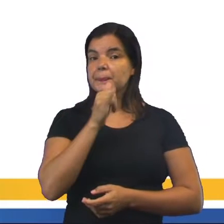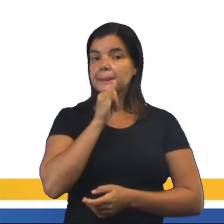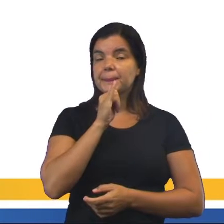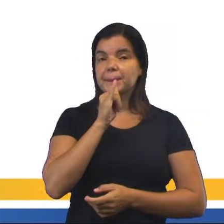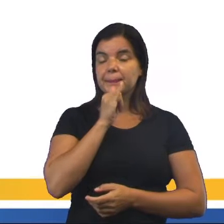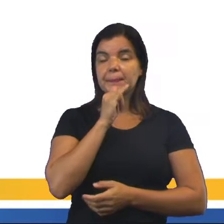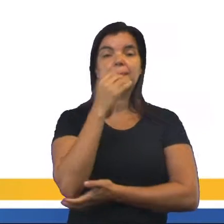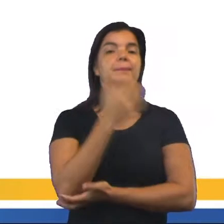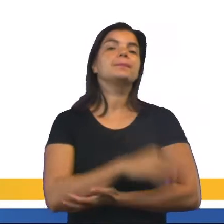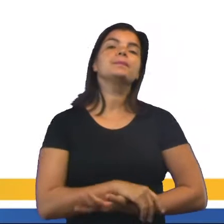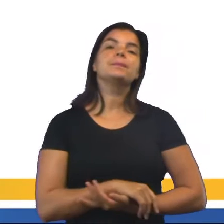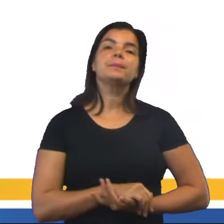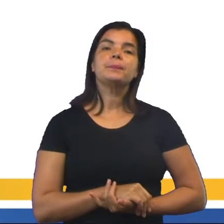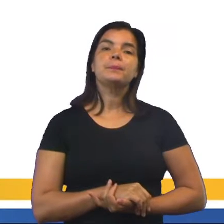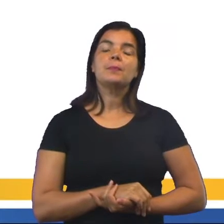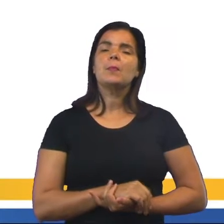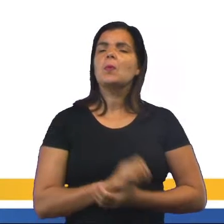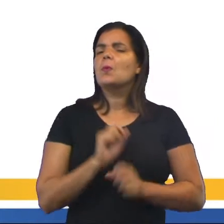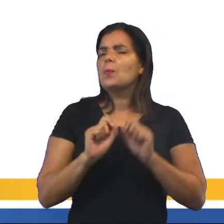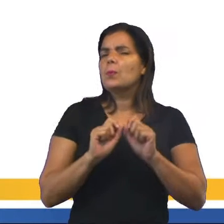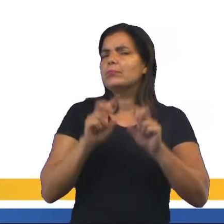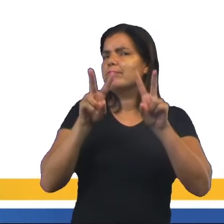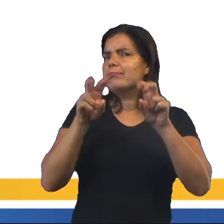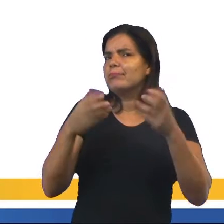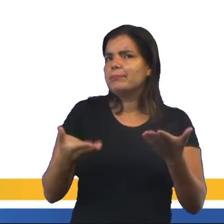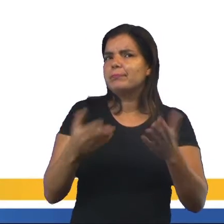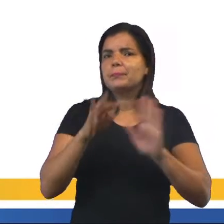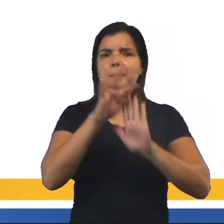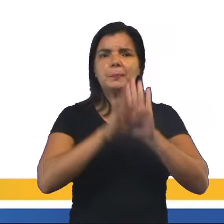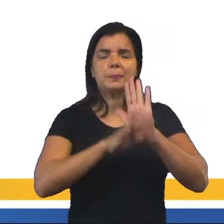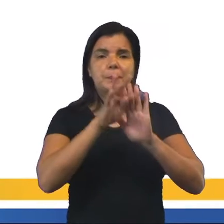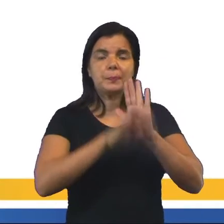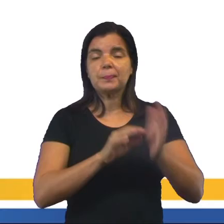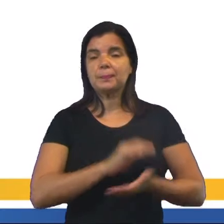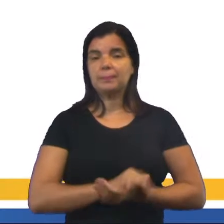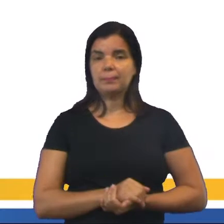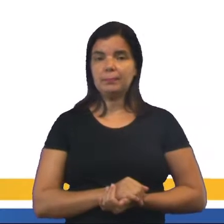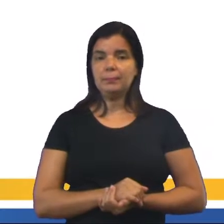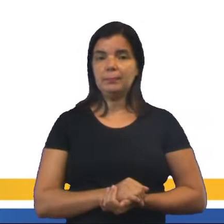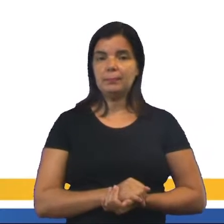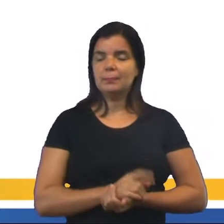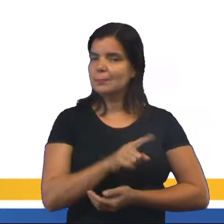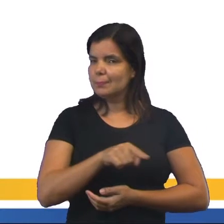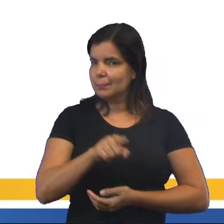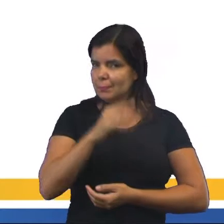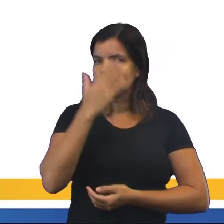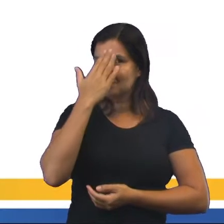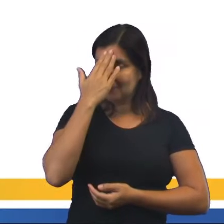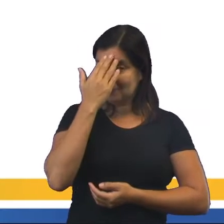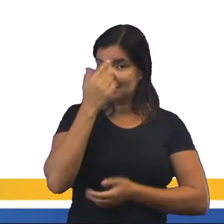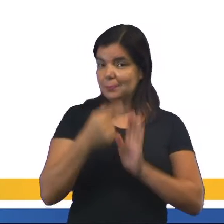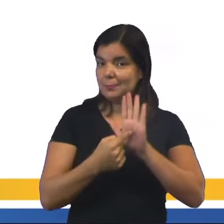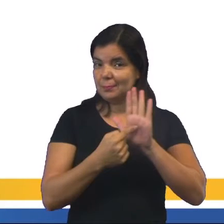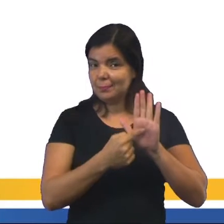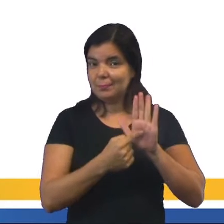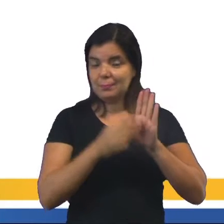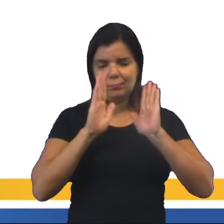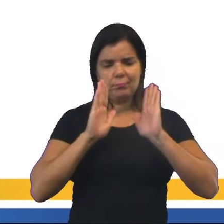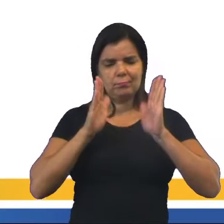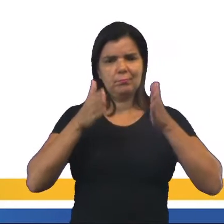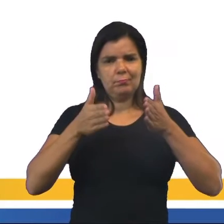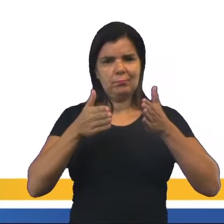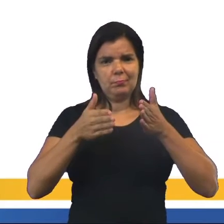mapa mental, né? De que trata esse texto, esse mapa mental? Você sabe pelo que está centralizado,